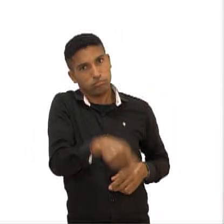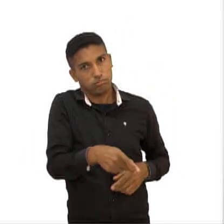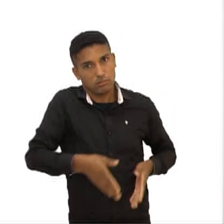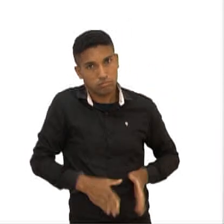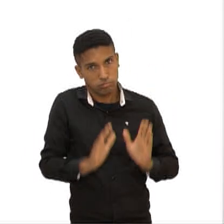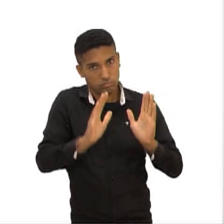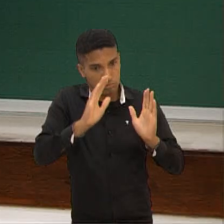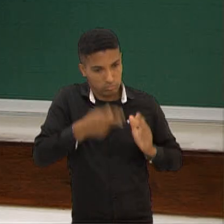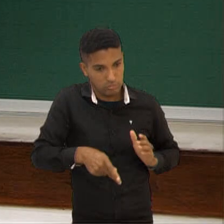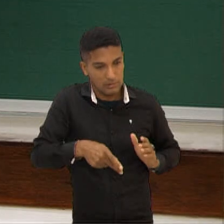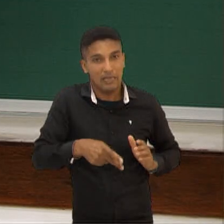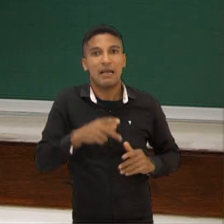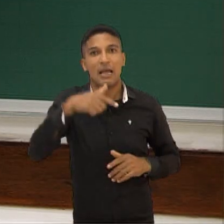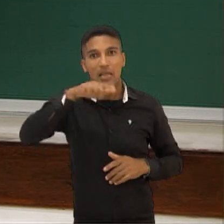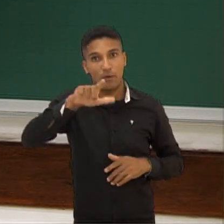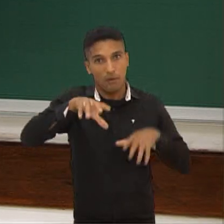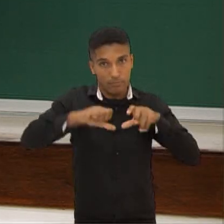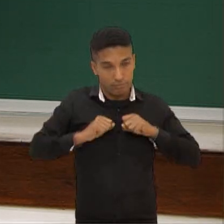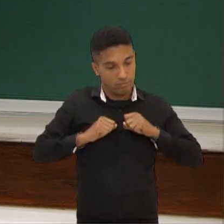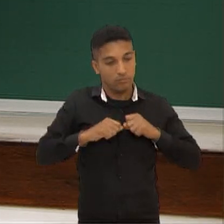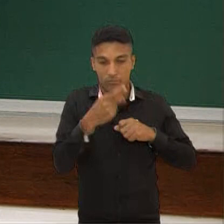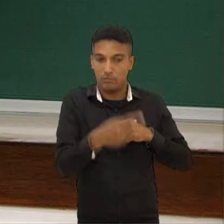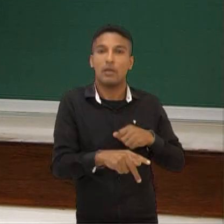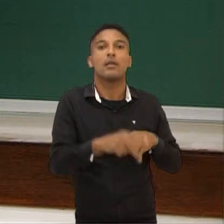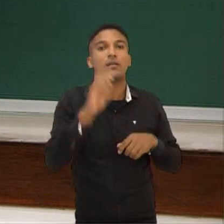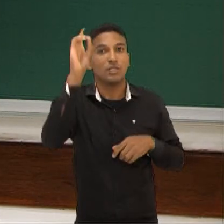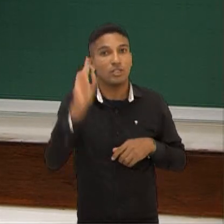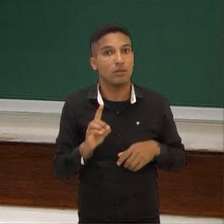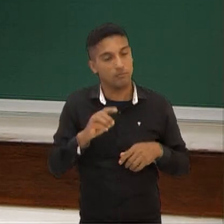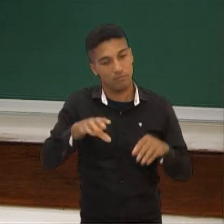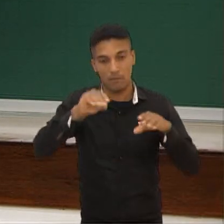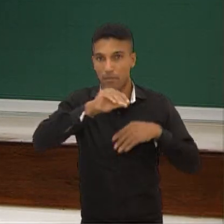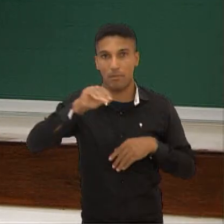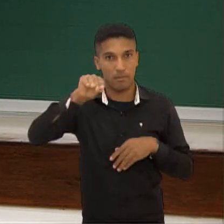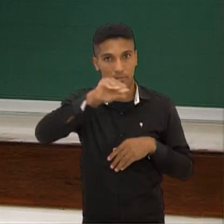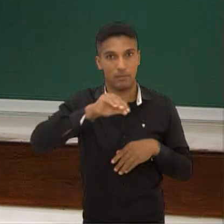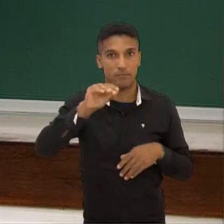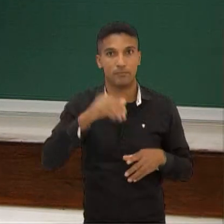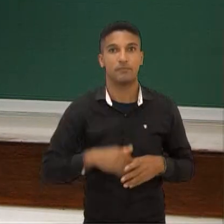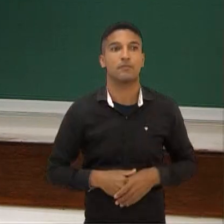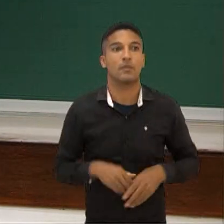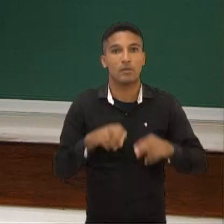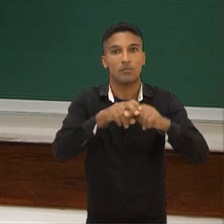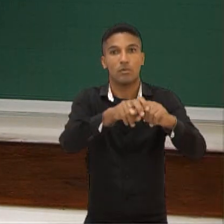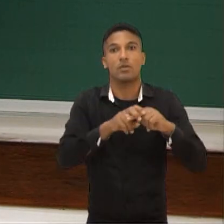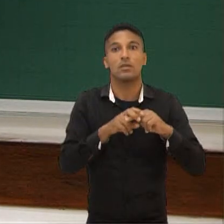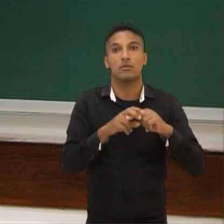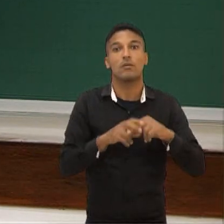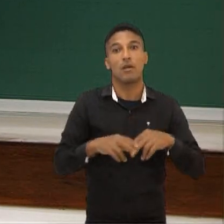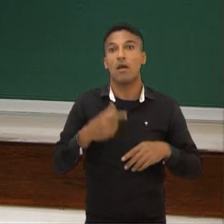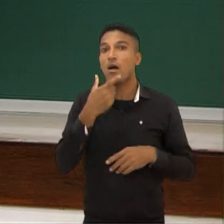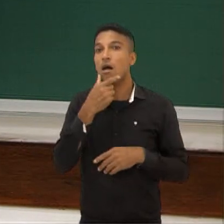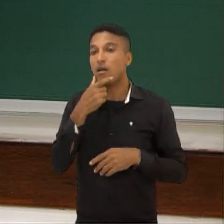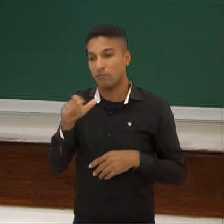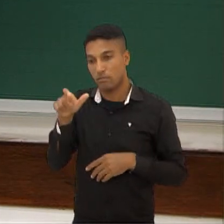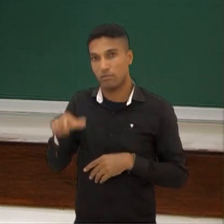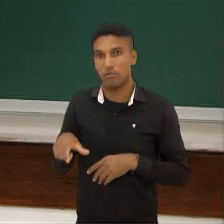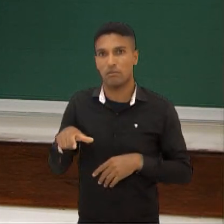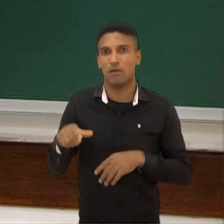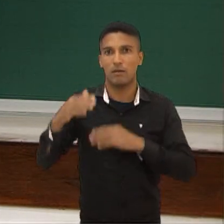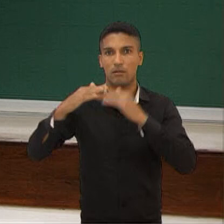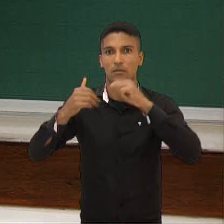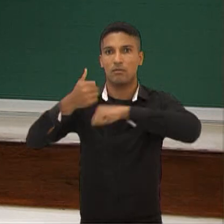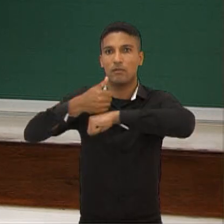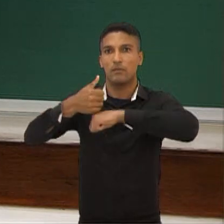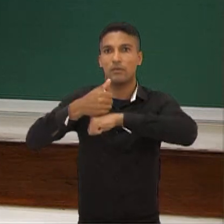esse linguista, ele fala ali, ele destaca, né, sobre os avanços e no reconhecimento do direito de cada